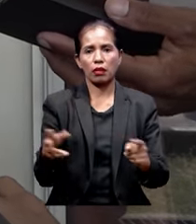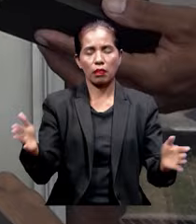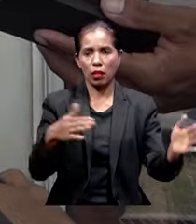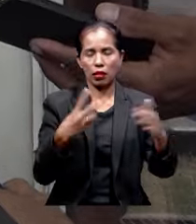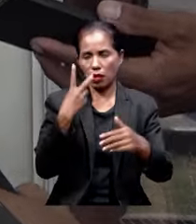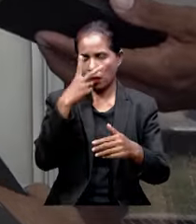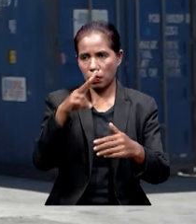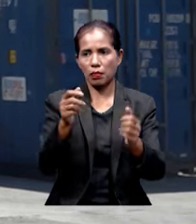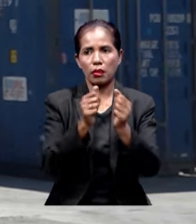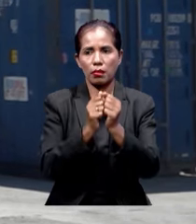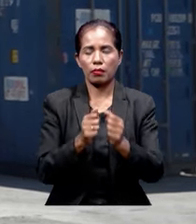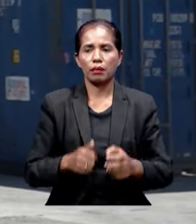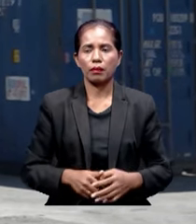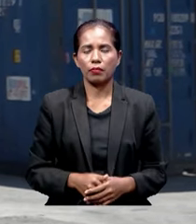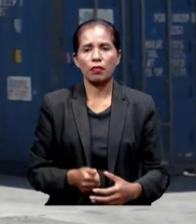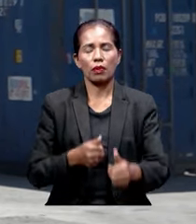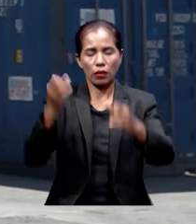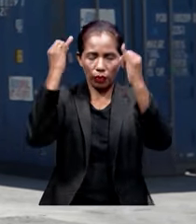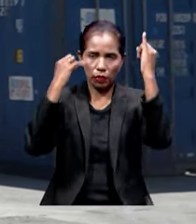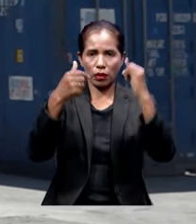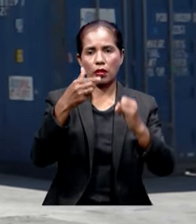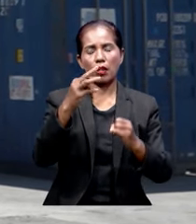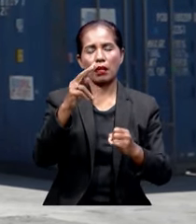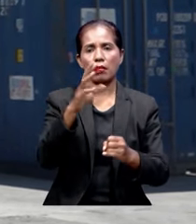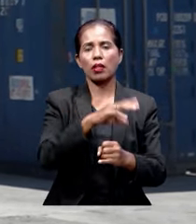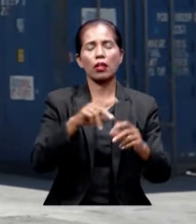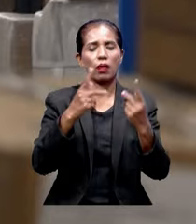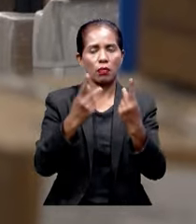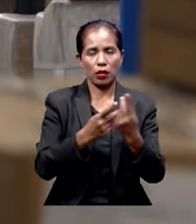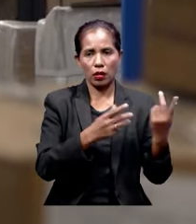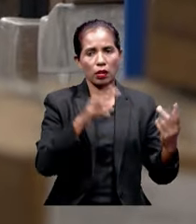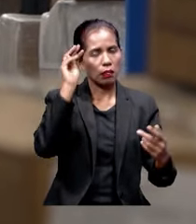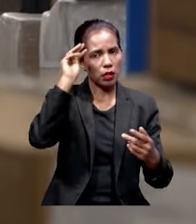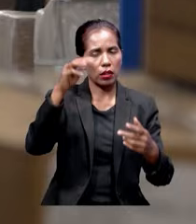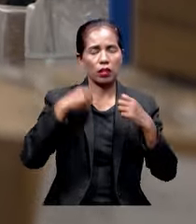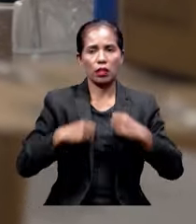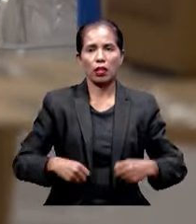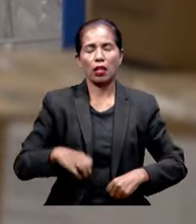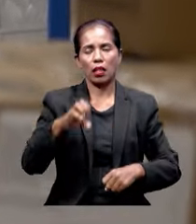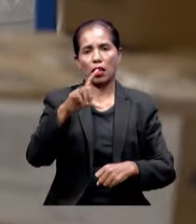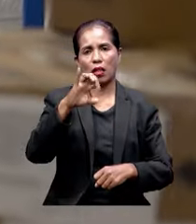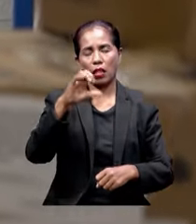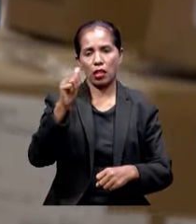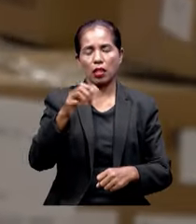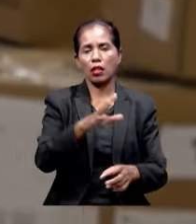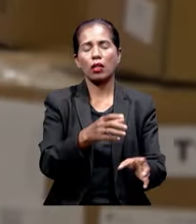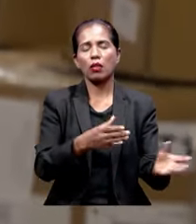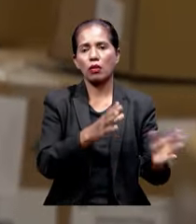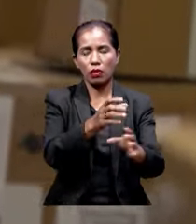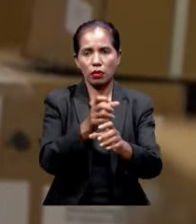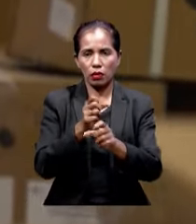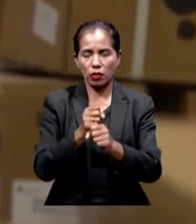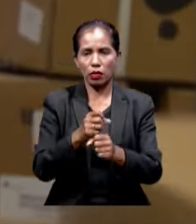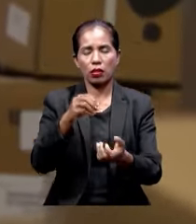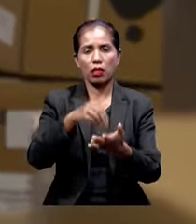ka kumpanya. Ter informação na BZM na CESA, a companhia na BZM Ministra da Saúde, Elia dos Reis Amaral, alegremente